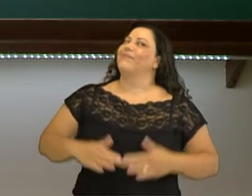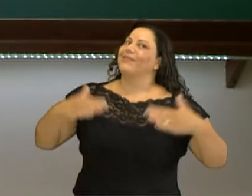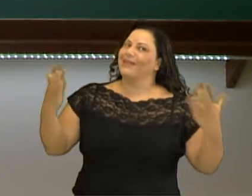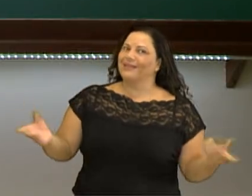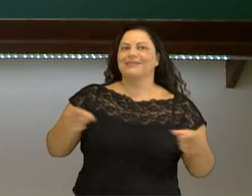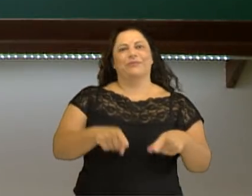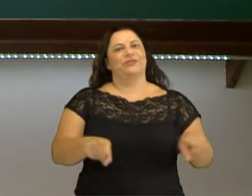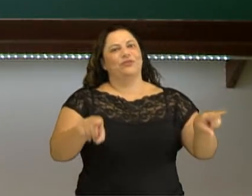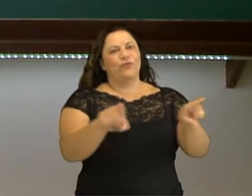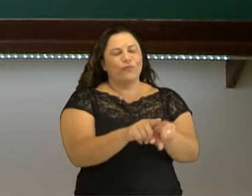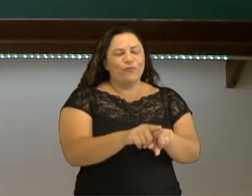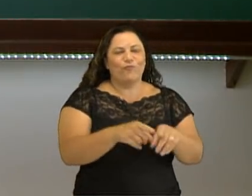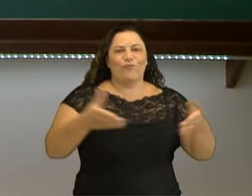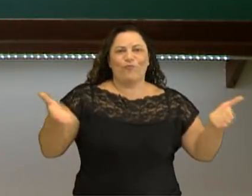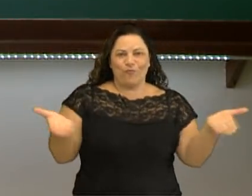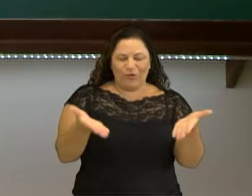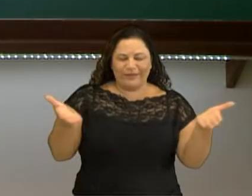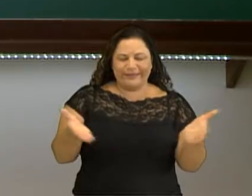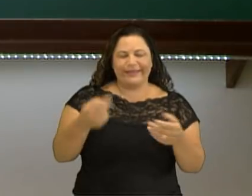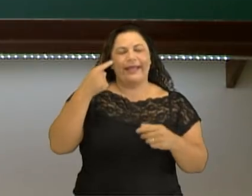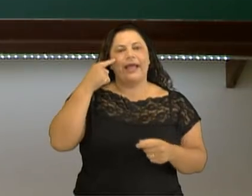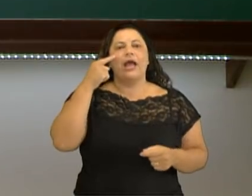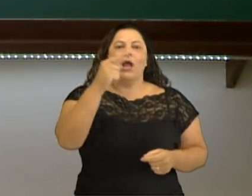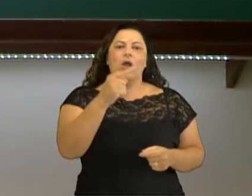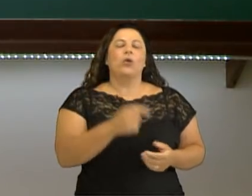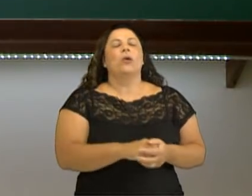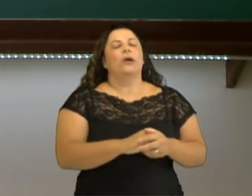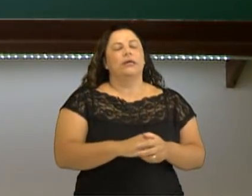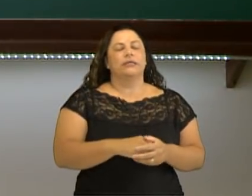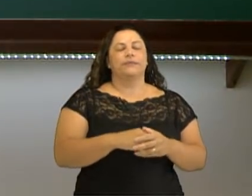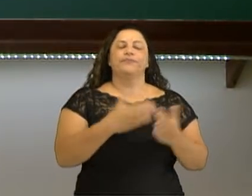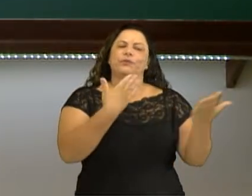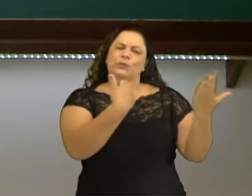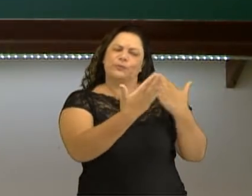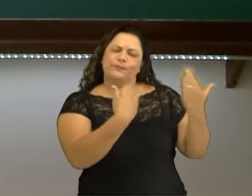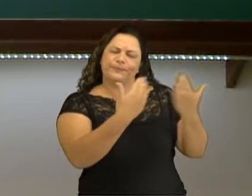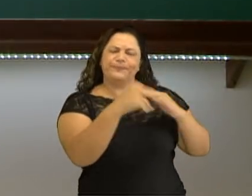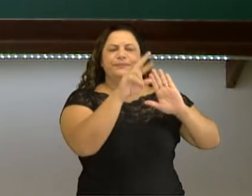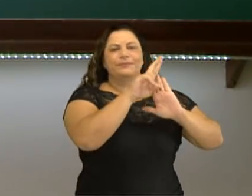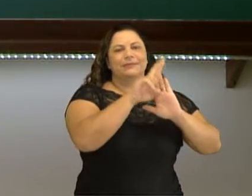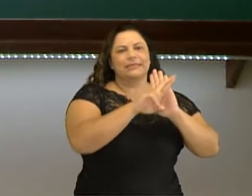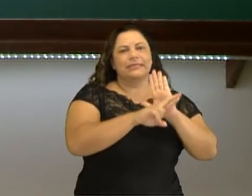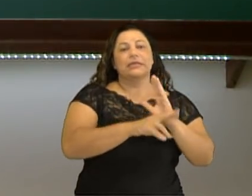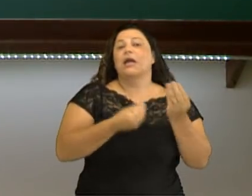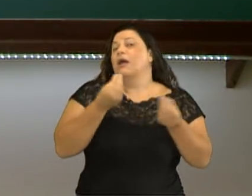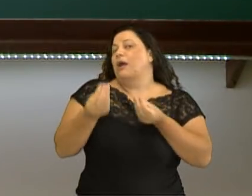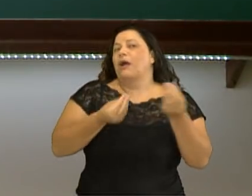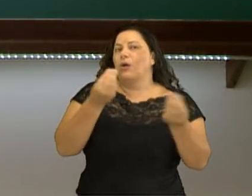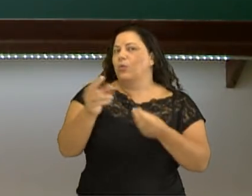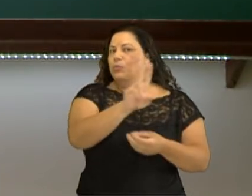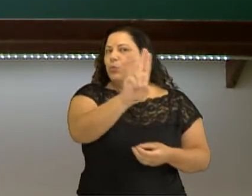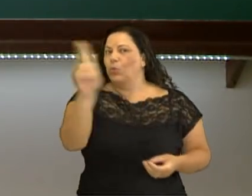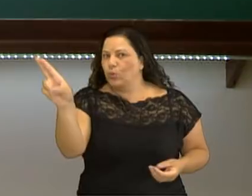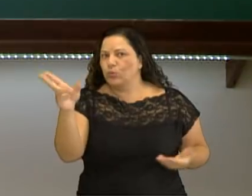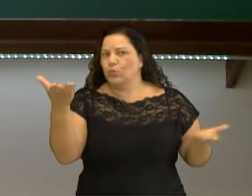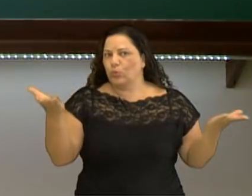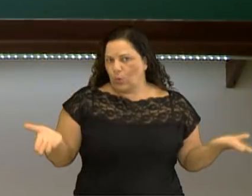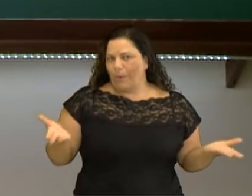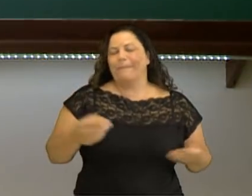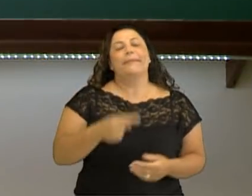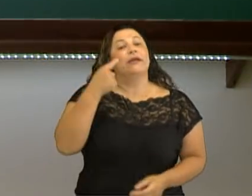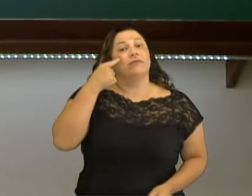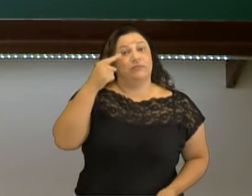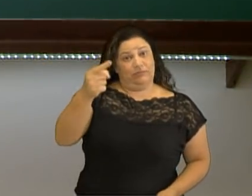Estamos de volta. Então, baseado em todas aquelas coisas que a gente conversou, todas aquelas regras, como será que fica o nome da araucária angustifolia?